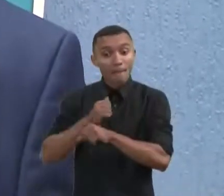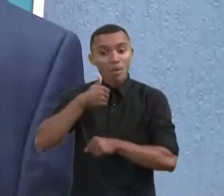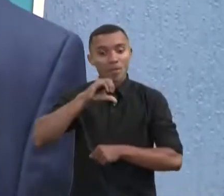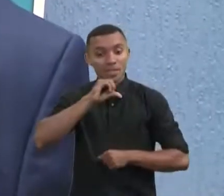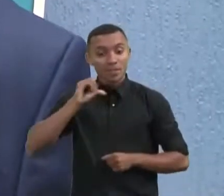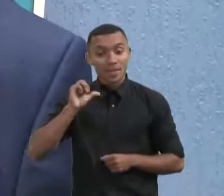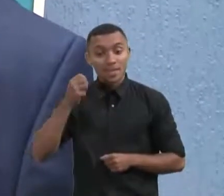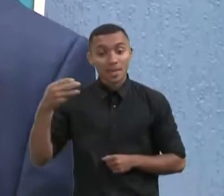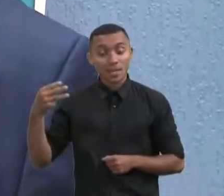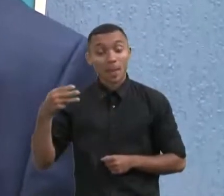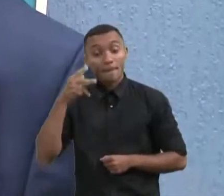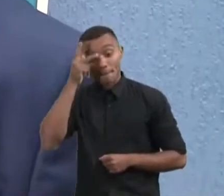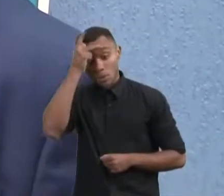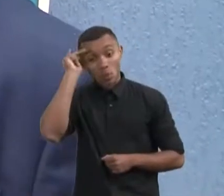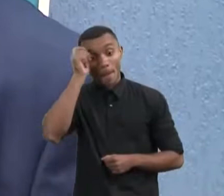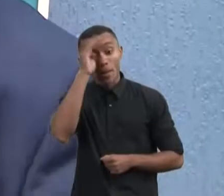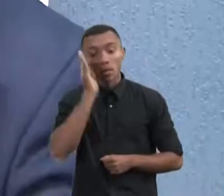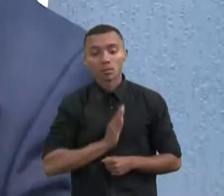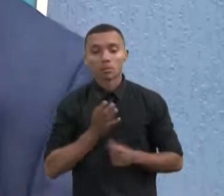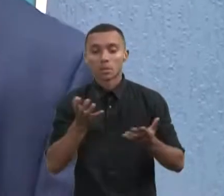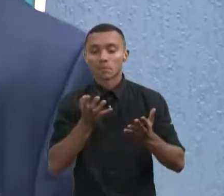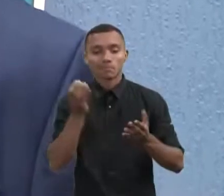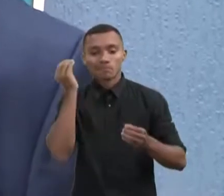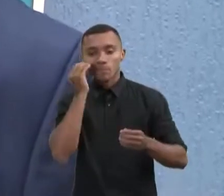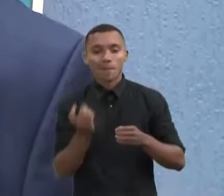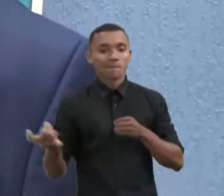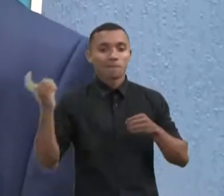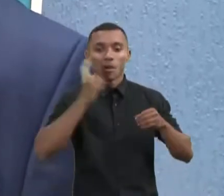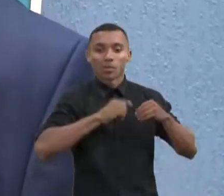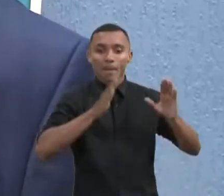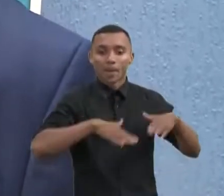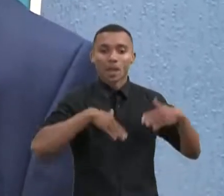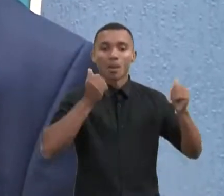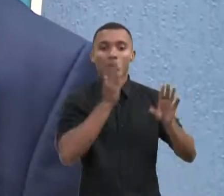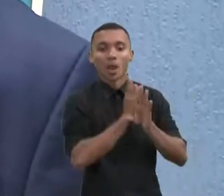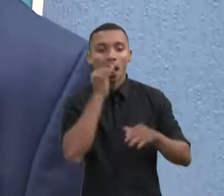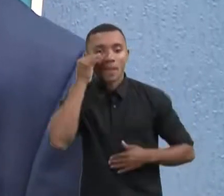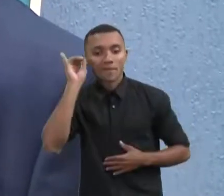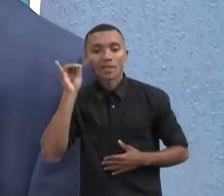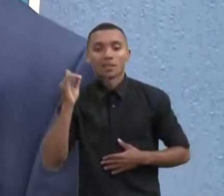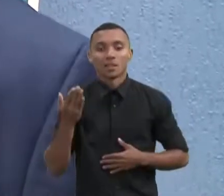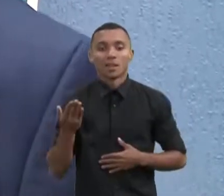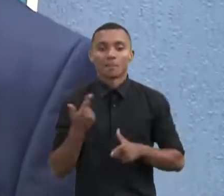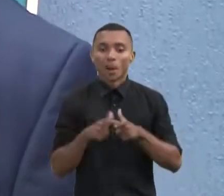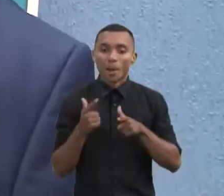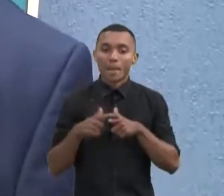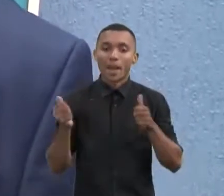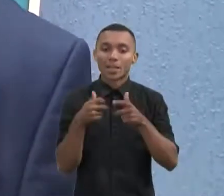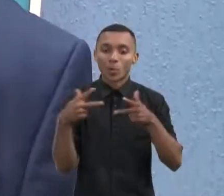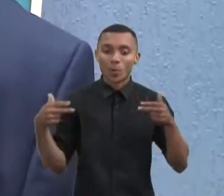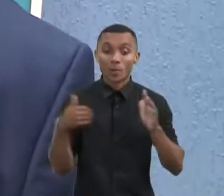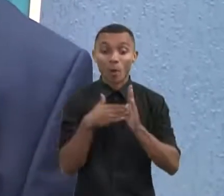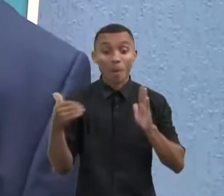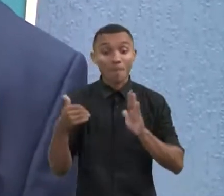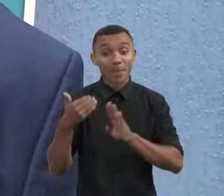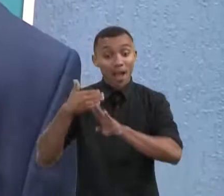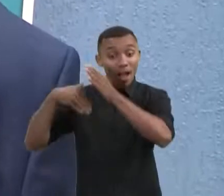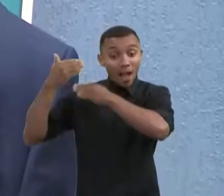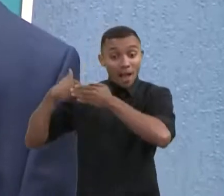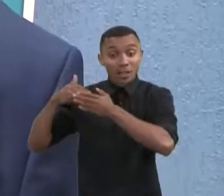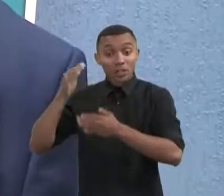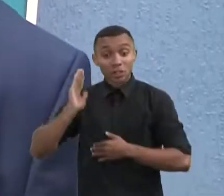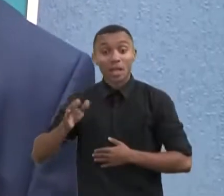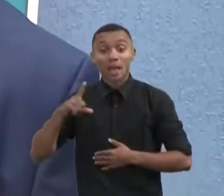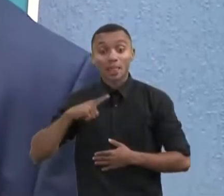uma tentativa do brasileiro de conseguir sair da situação de desemprego que existe hoje. Mas antigamente sempre a gente